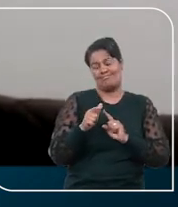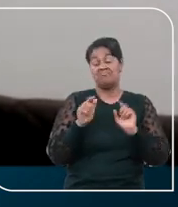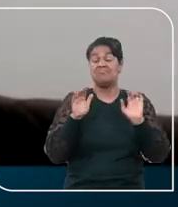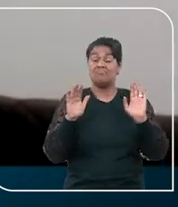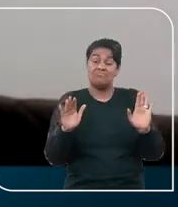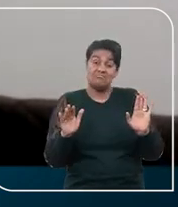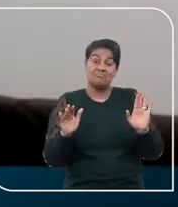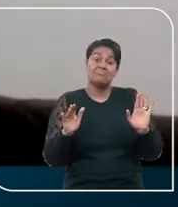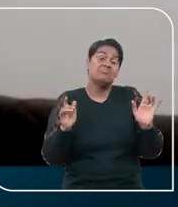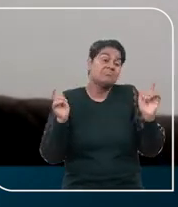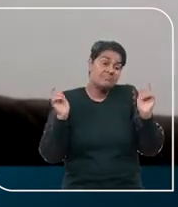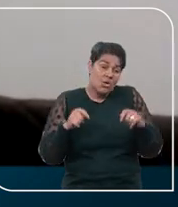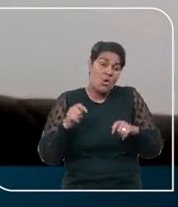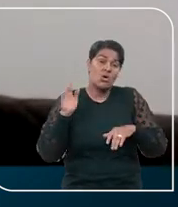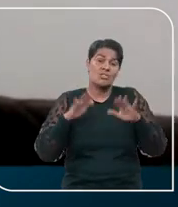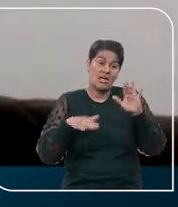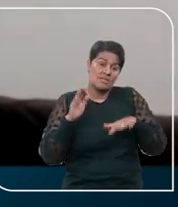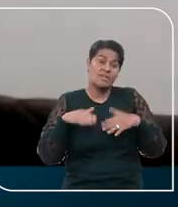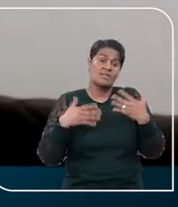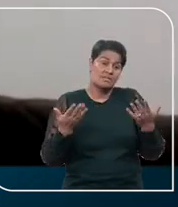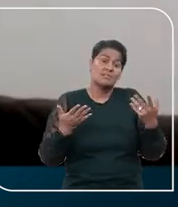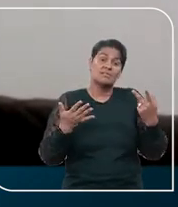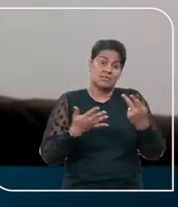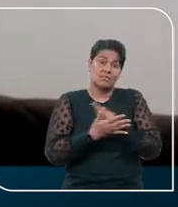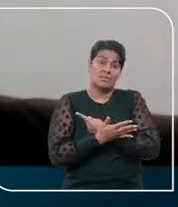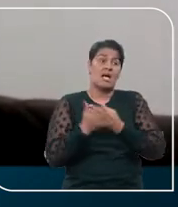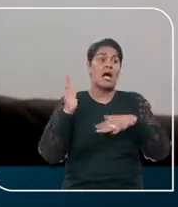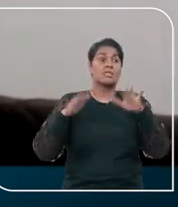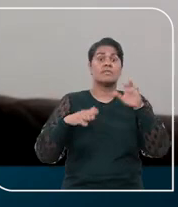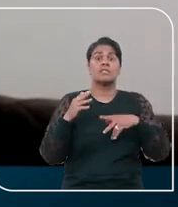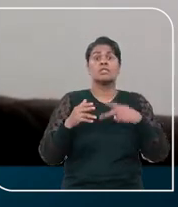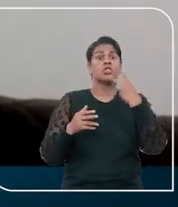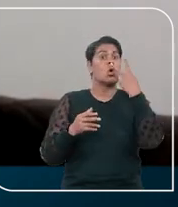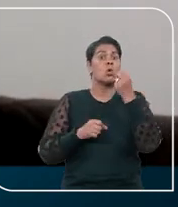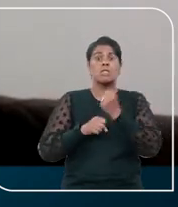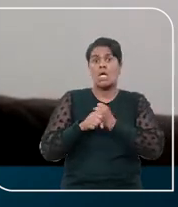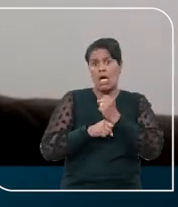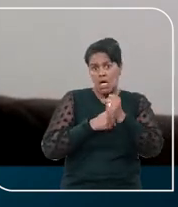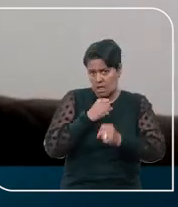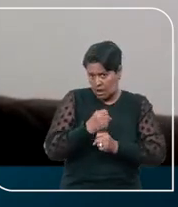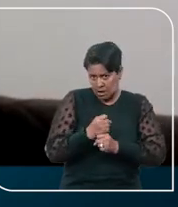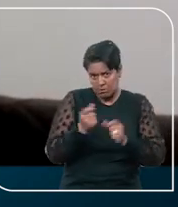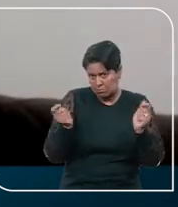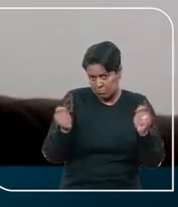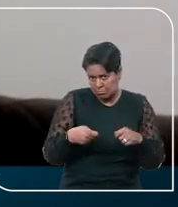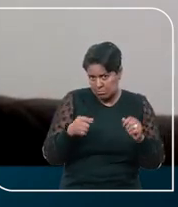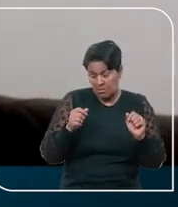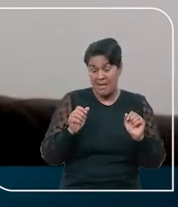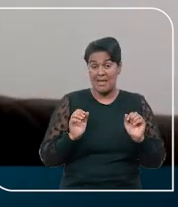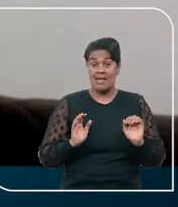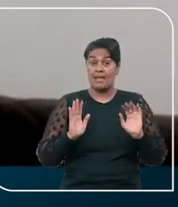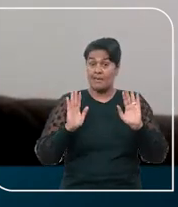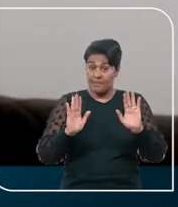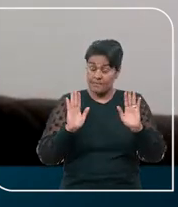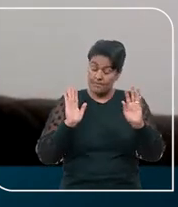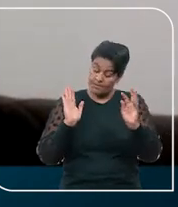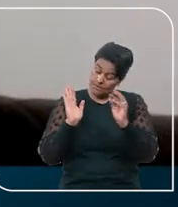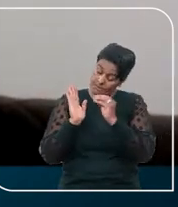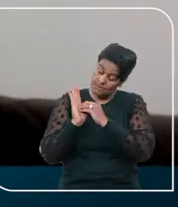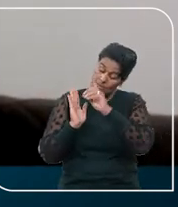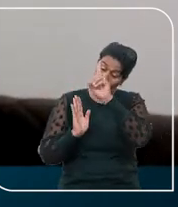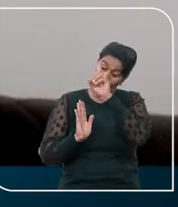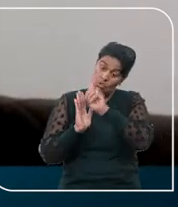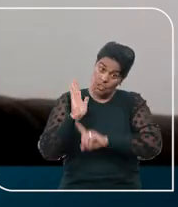que pode chegar aí a 30 meses, 20 meses, 12. Essa é como se, dentro do direito de propriedade dele, isso